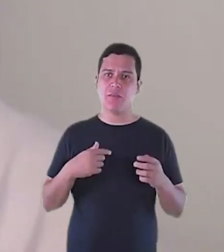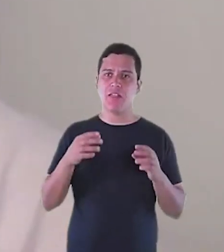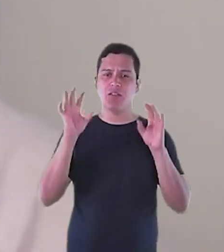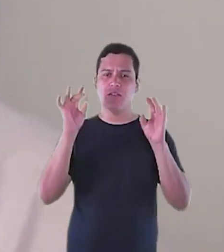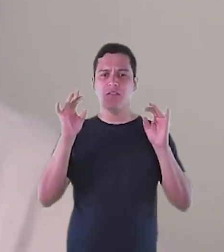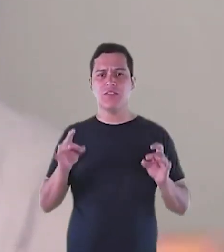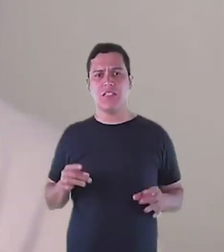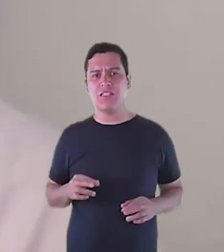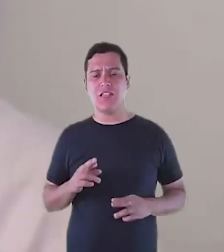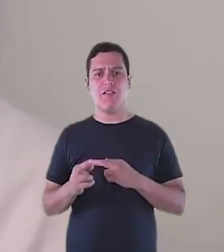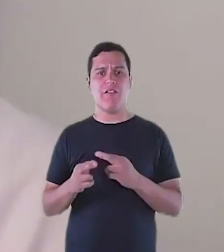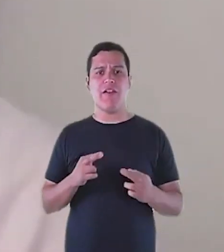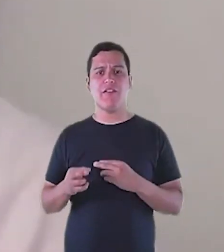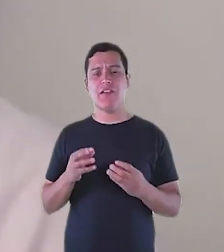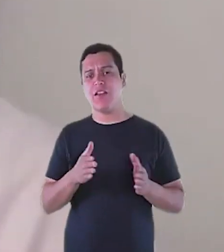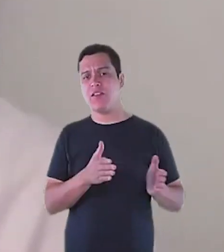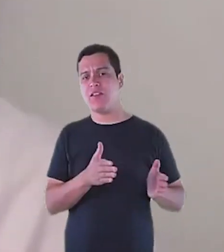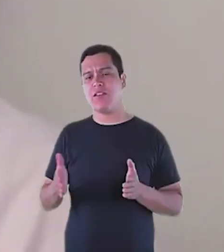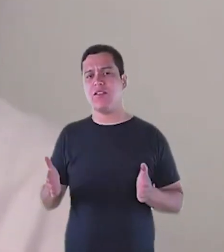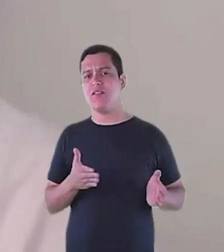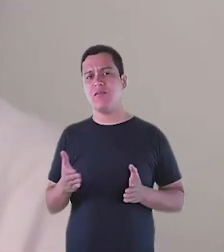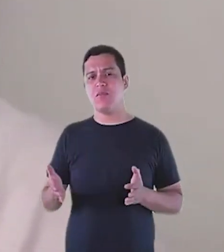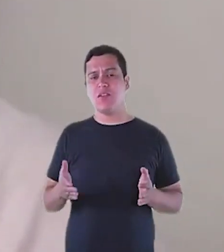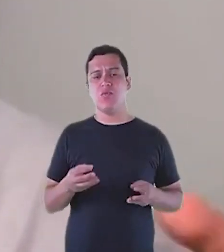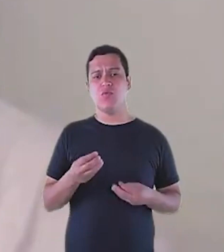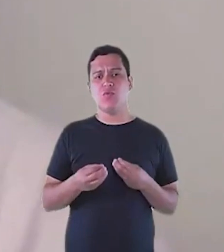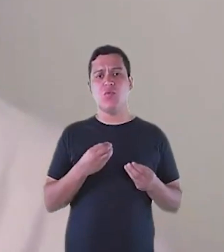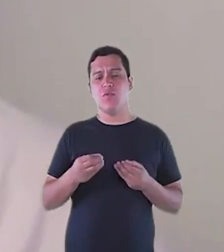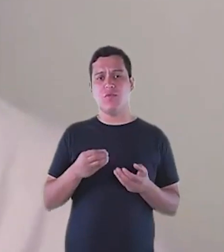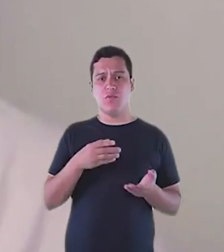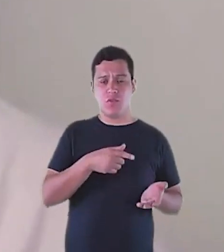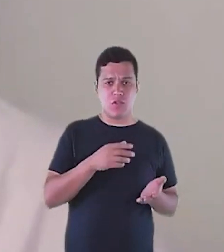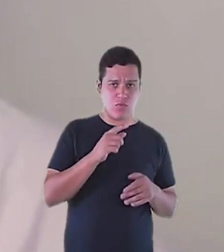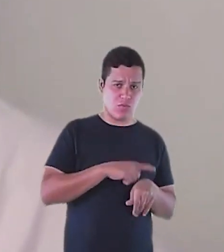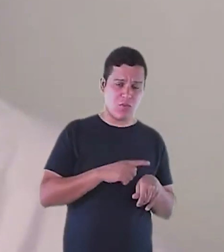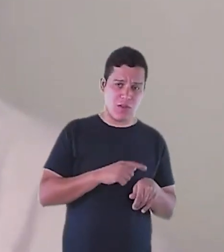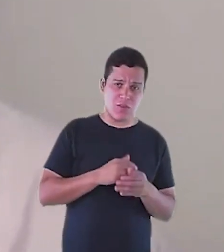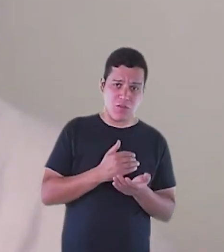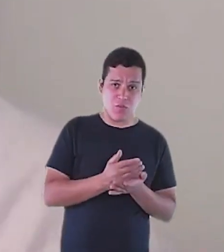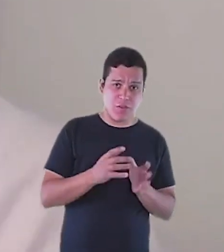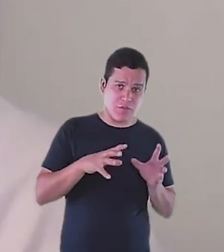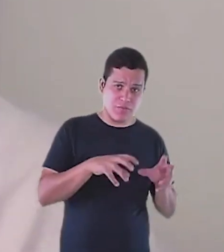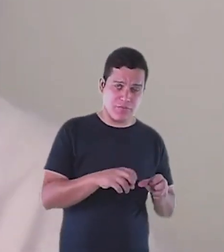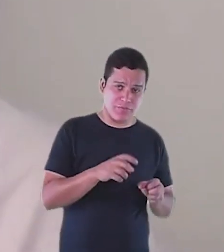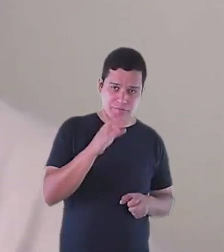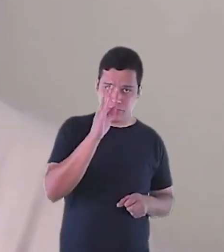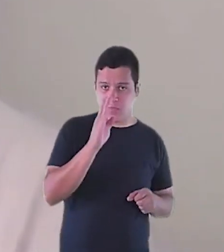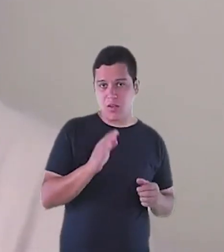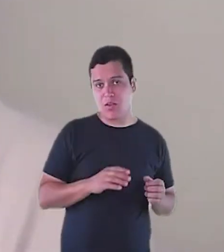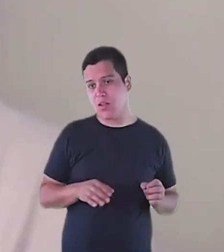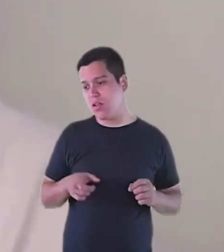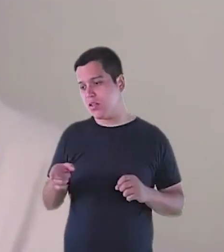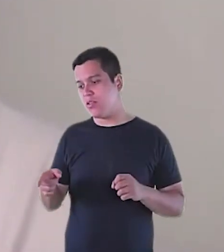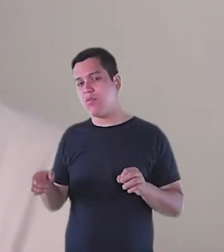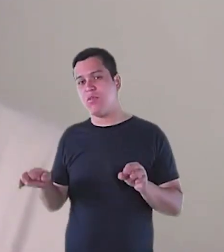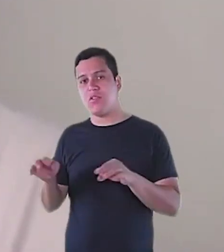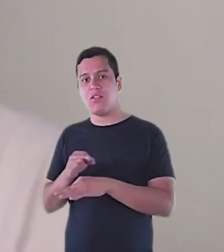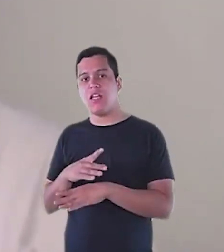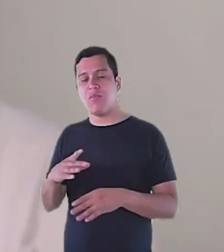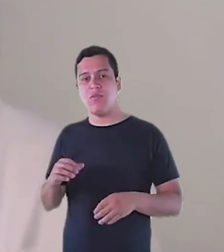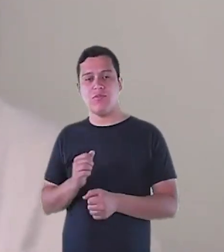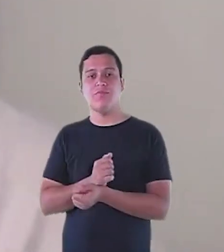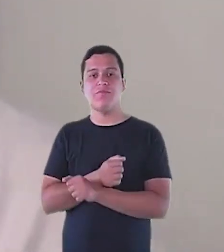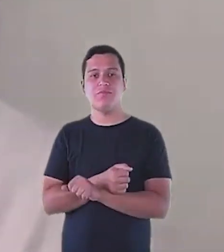as campanhas, primeiro para acabar com o tráfico negreiro, o que só acontece em 1850, é o último país da América a acabar com o tráfico de